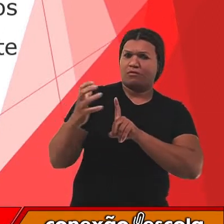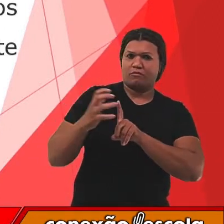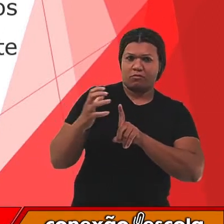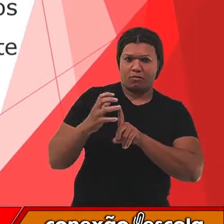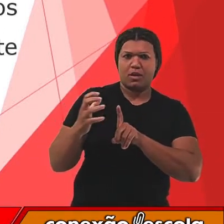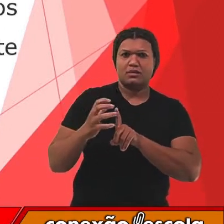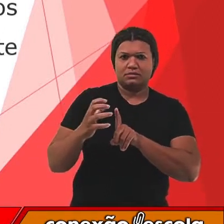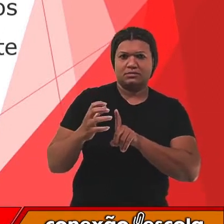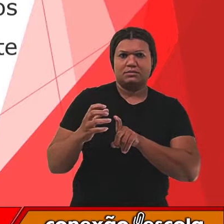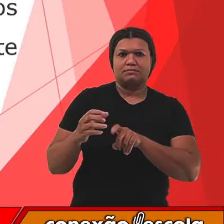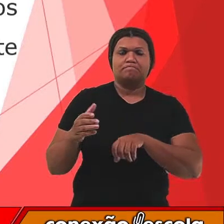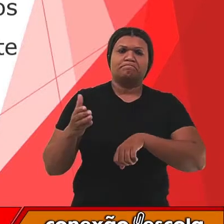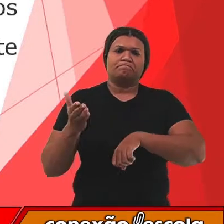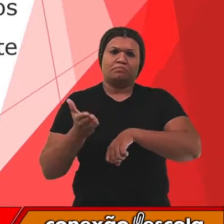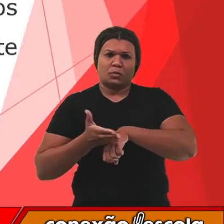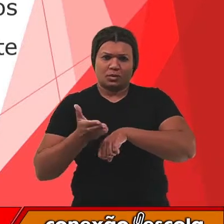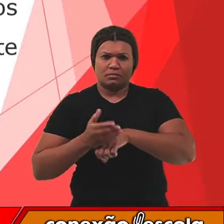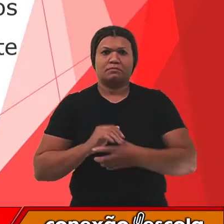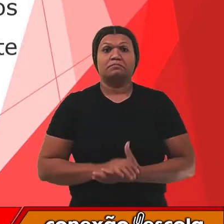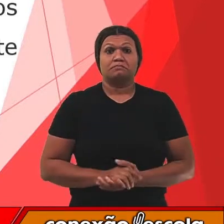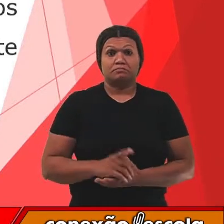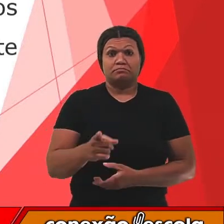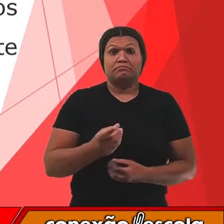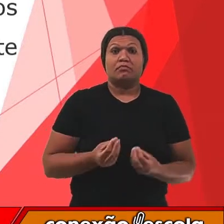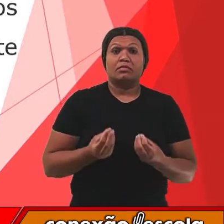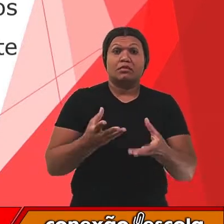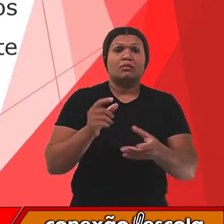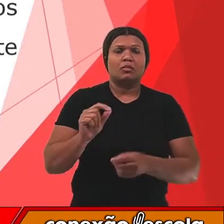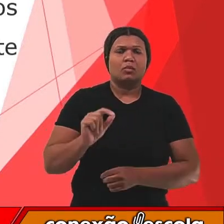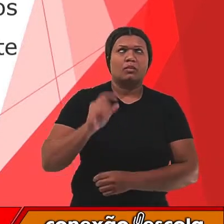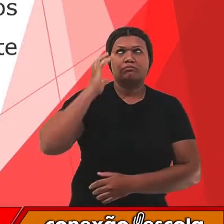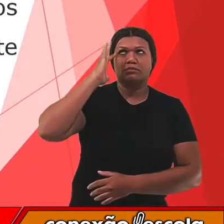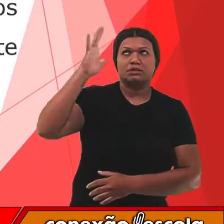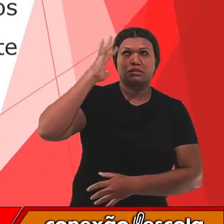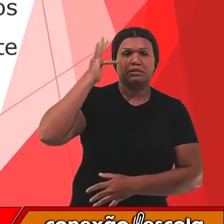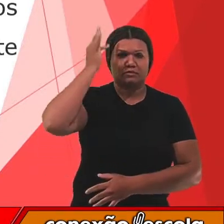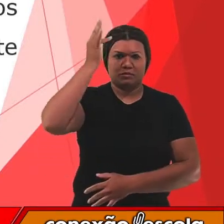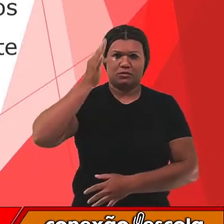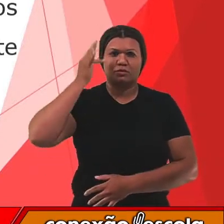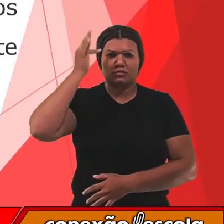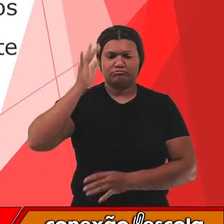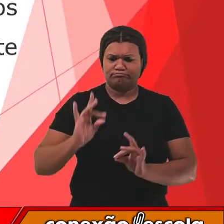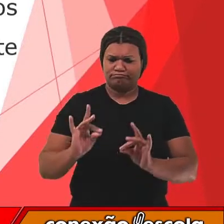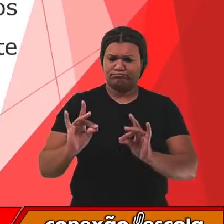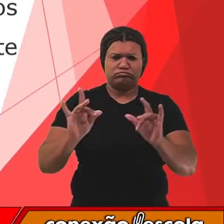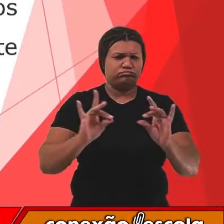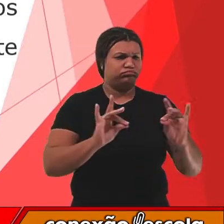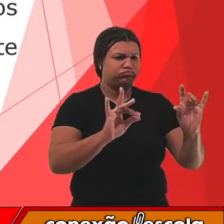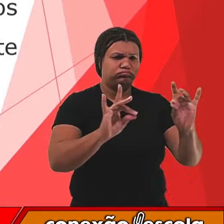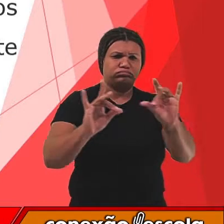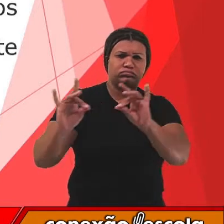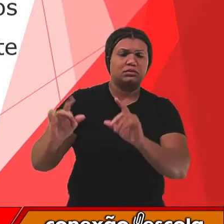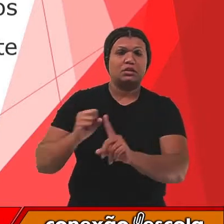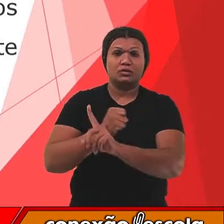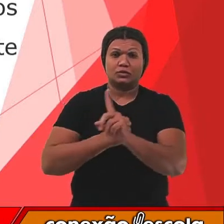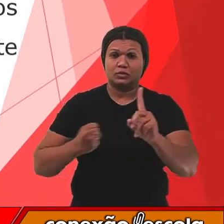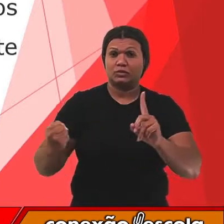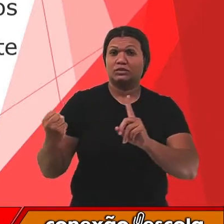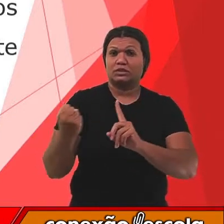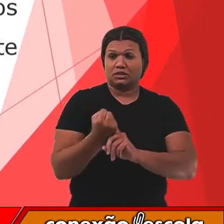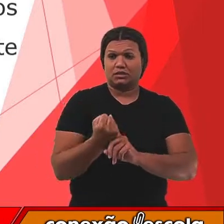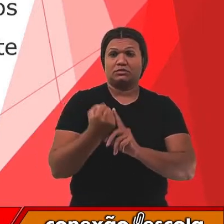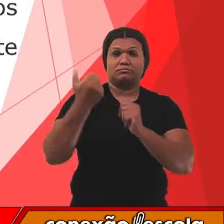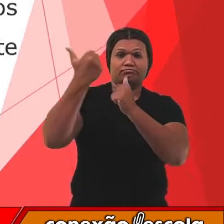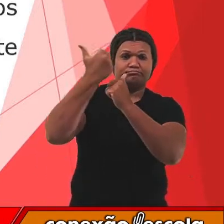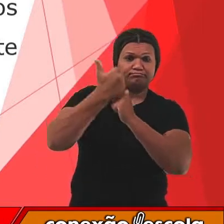o pensamento dos filósofos, destruiu a sociedade hierárquica e corporativa